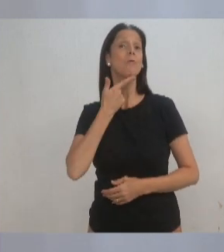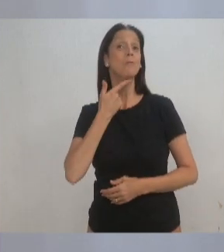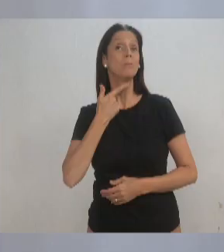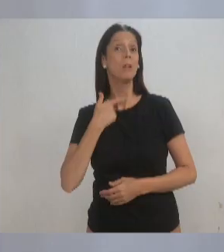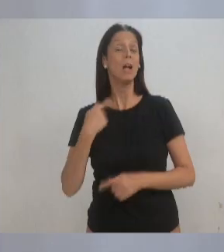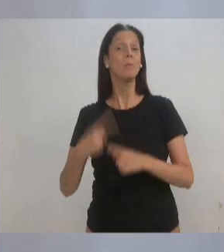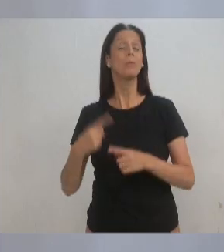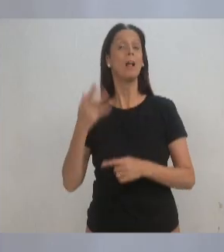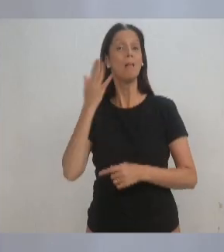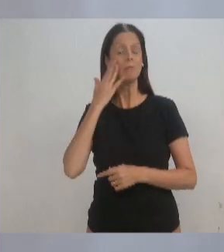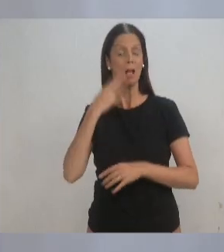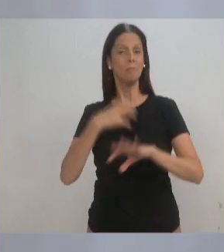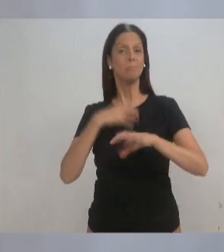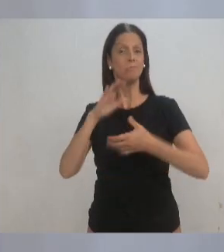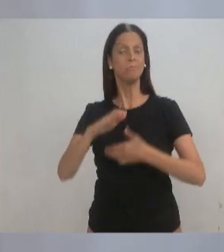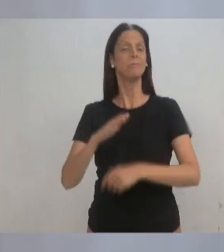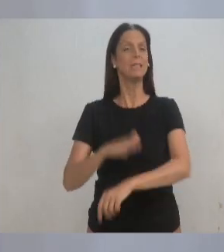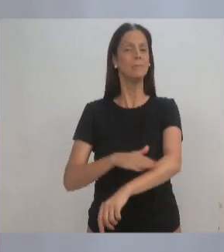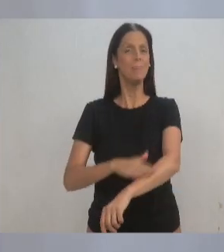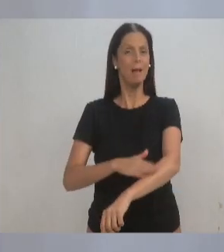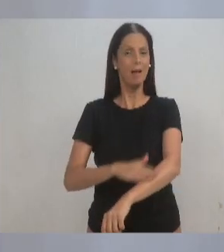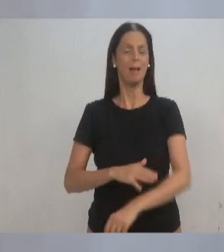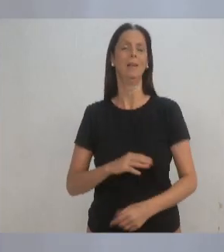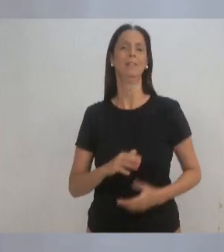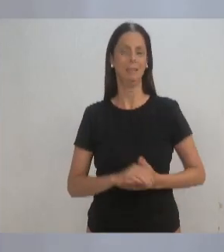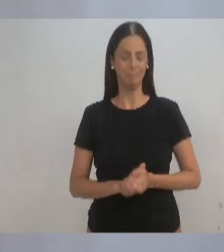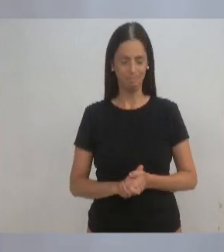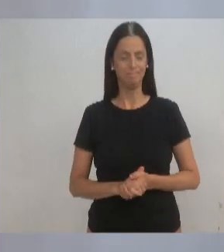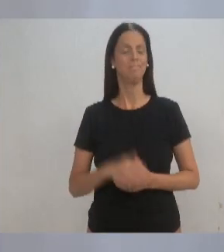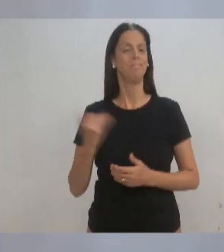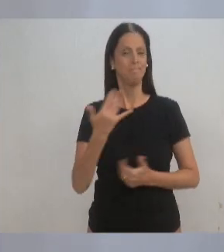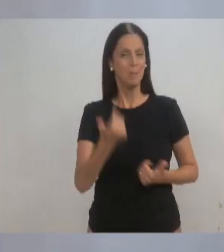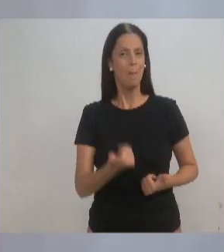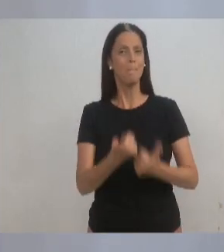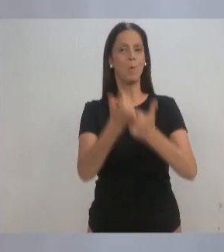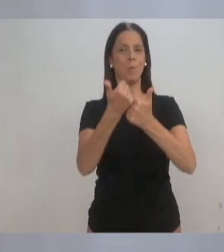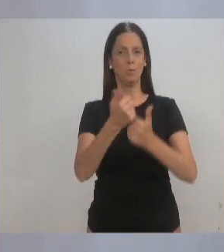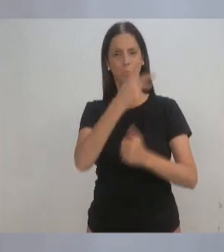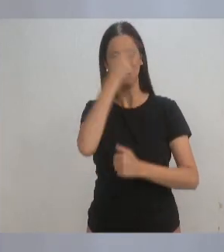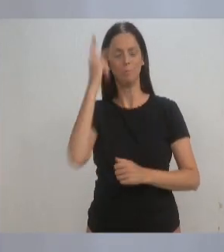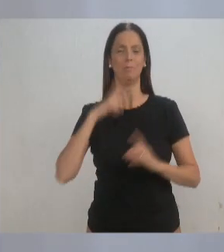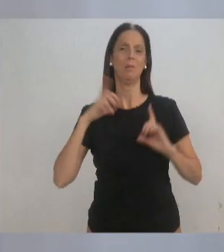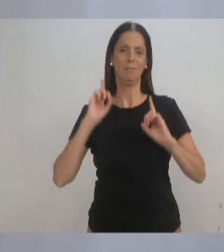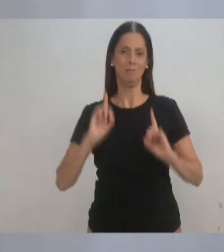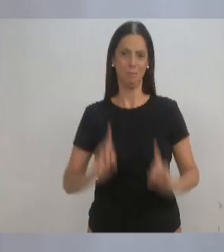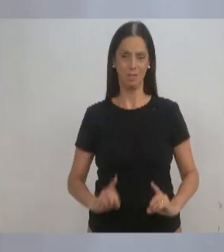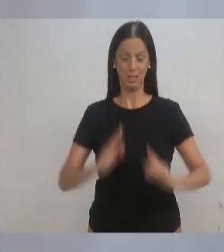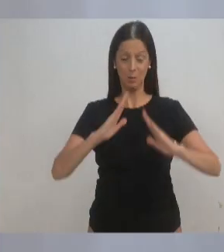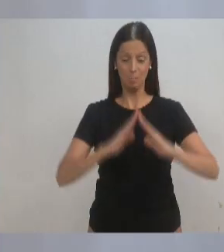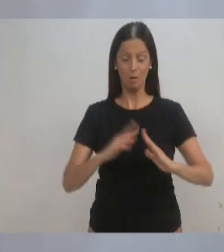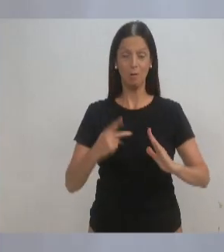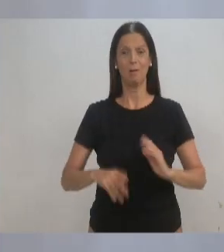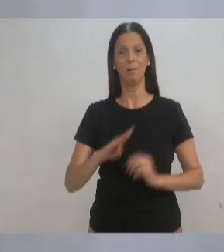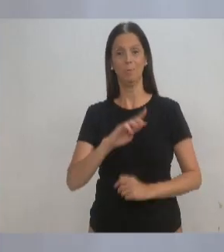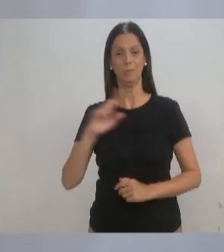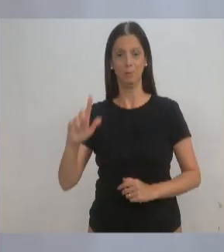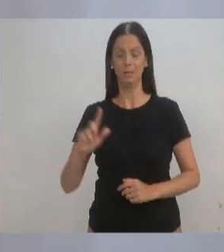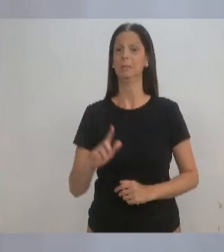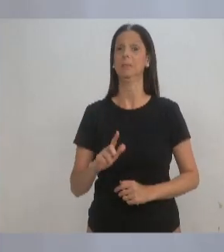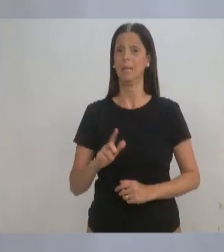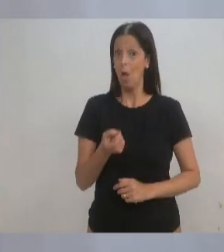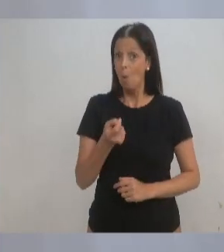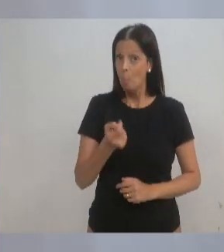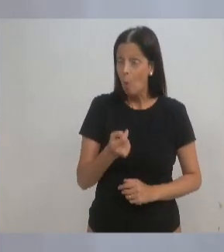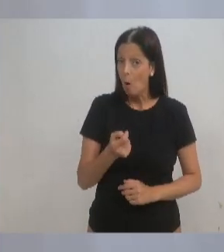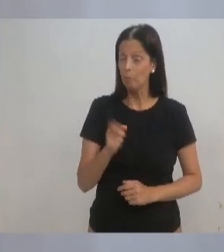na pele o quanto é importante poder dar um apoio para essas pessoas que vivem aqui na nossa cidade, que não é pouca gente.